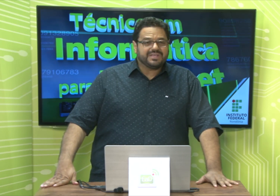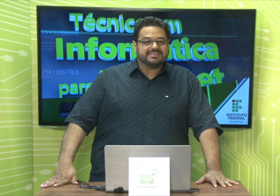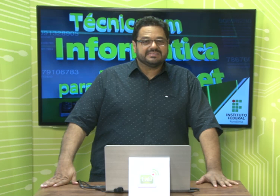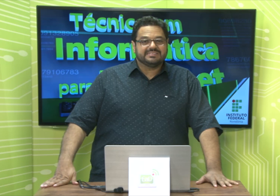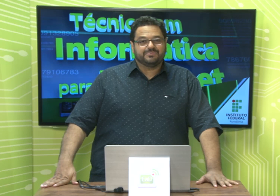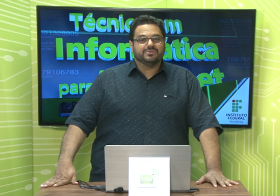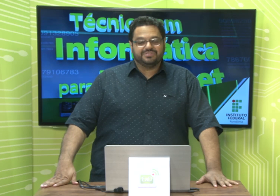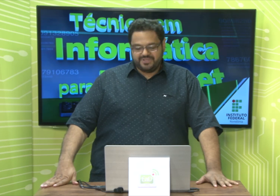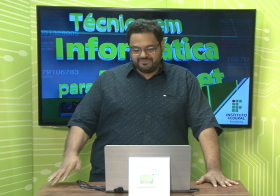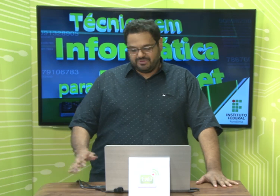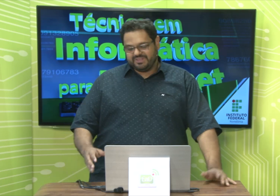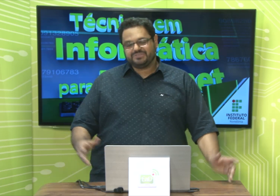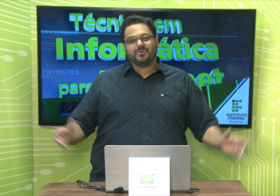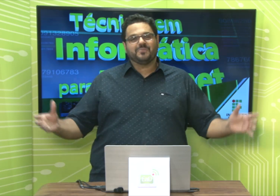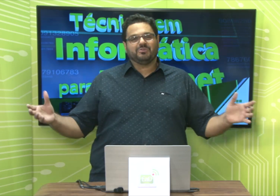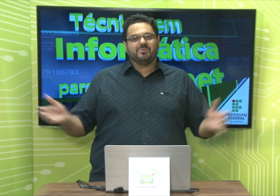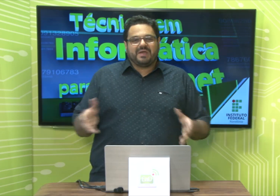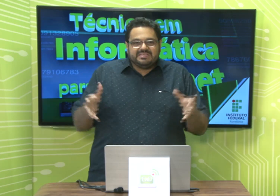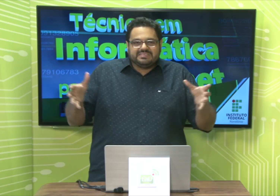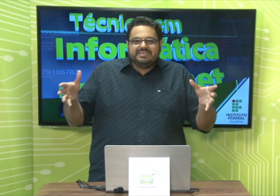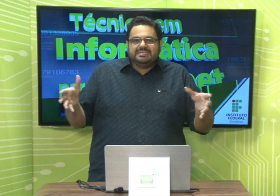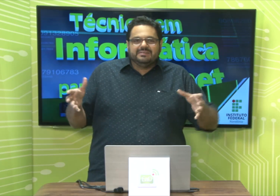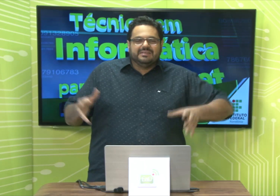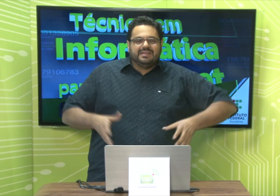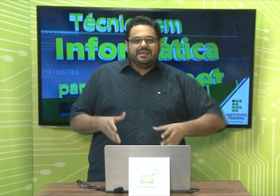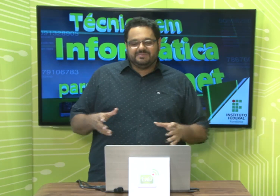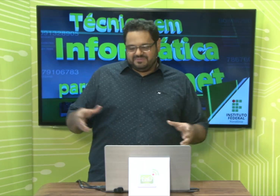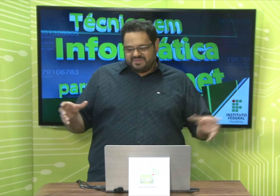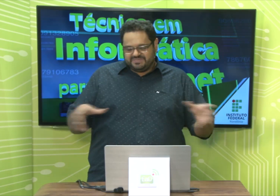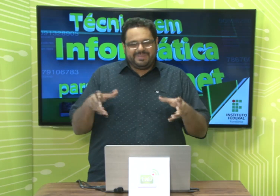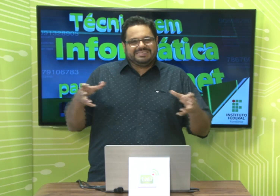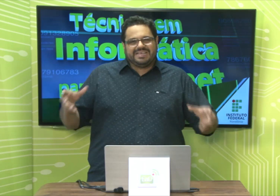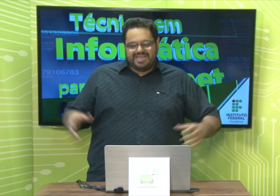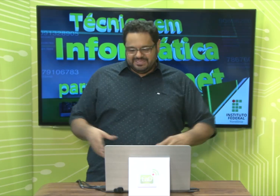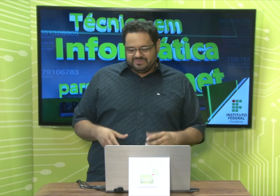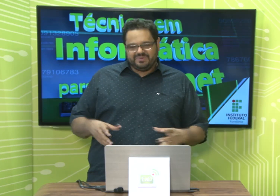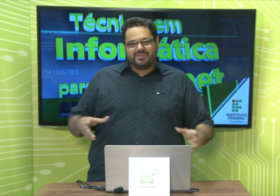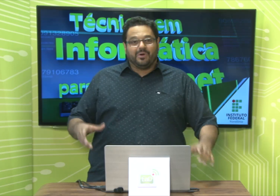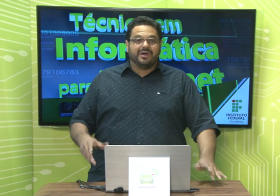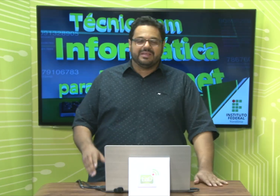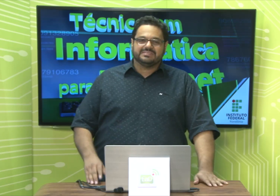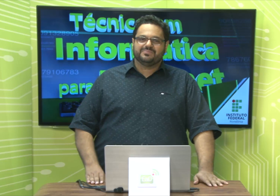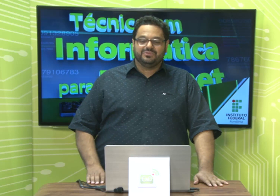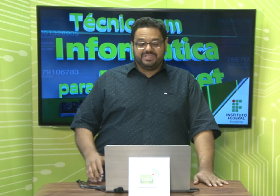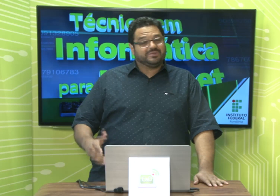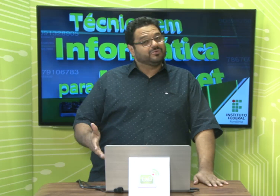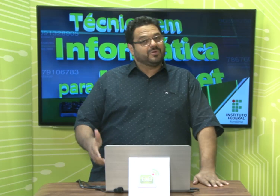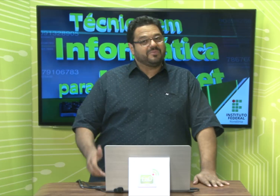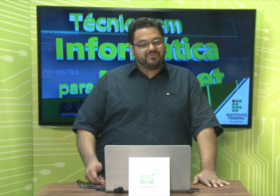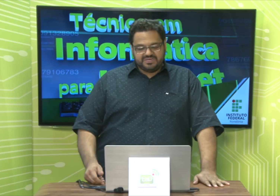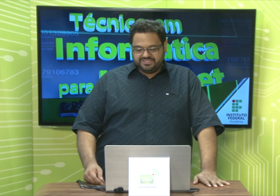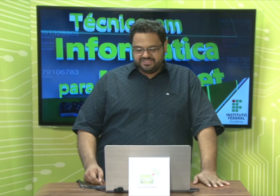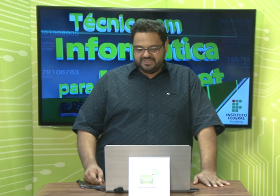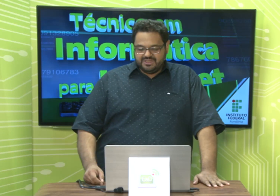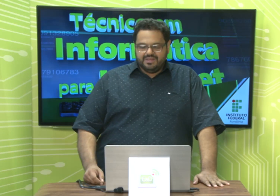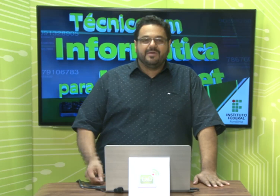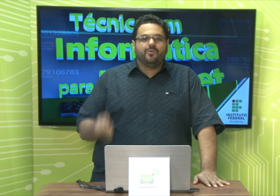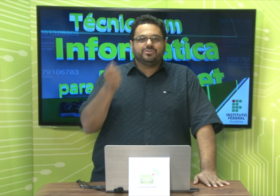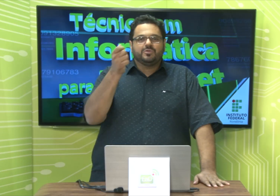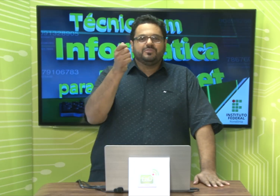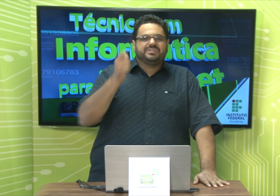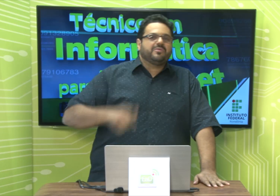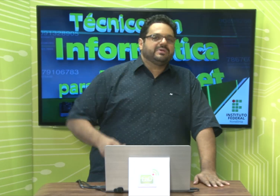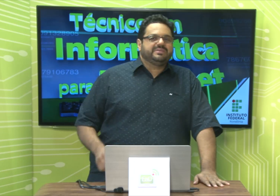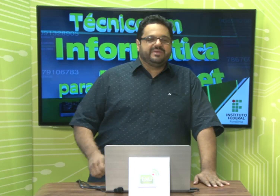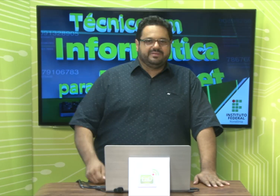Eu acho que esses dispositivos só deixam o computador mais, né, mais pesado, maior e assim por diante, consome muita energia.